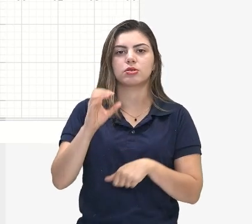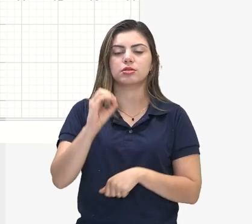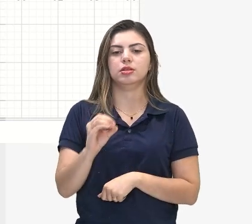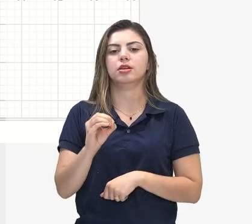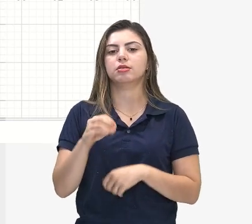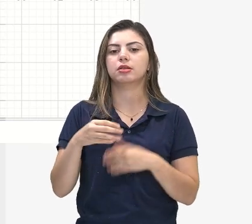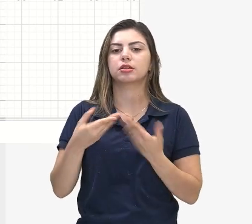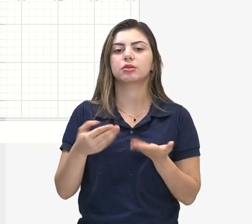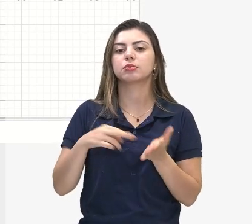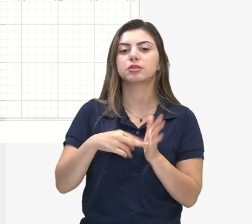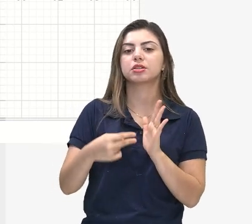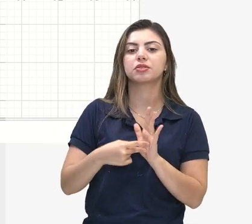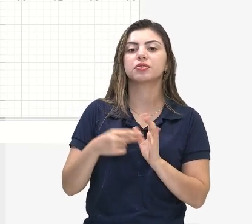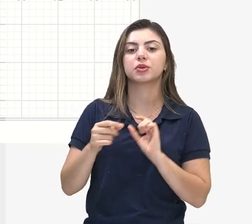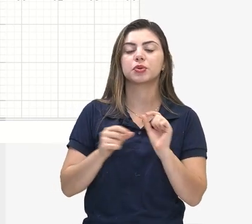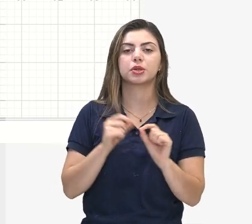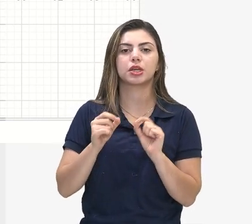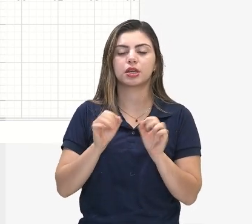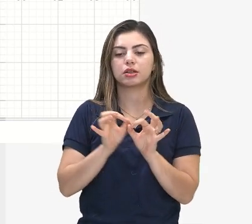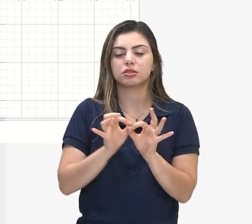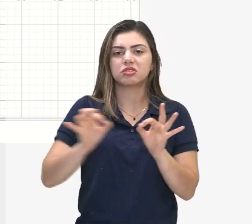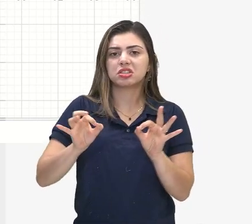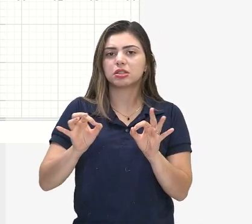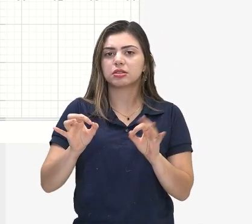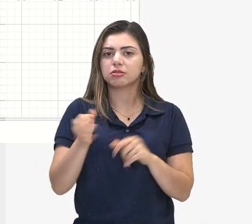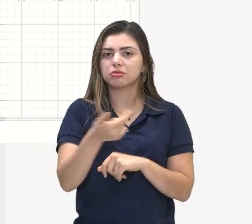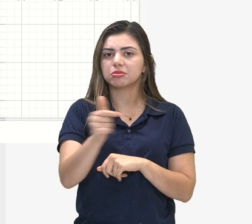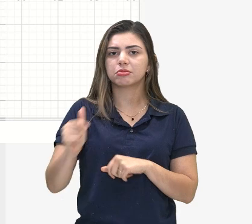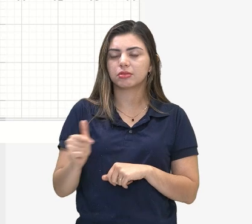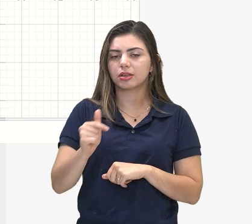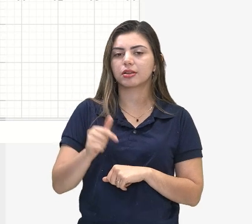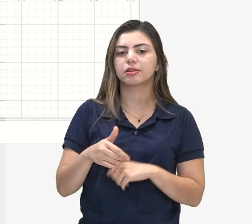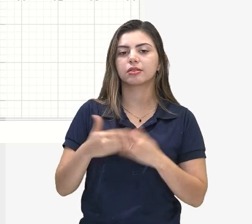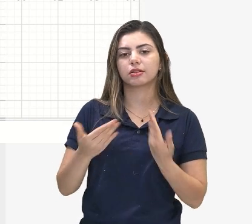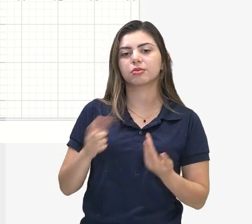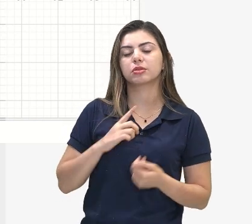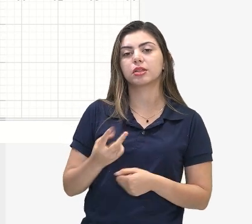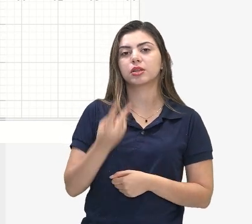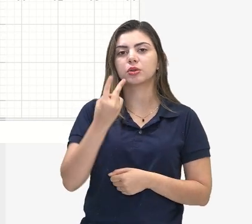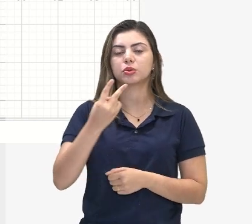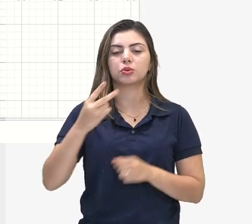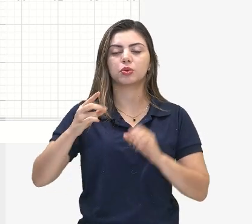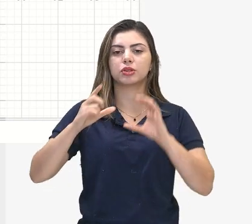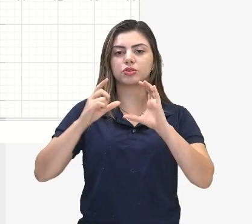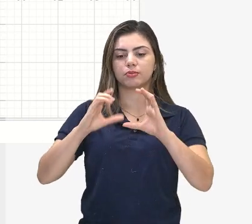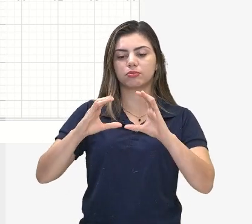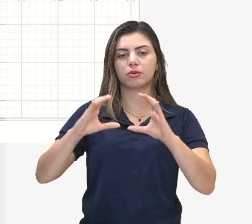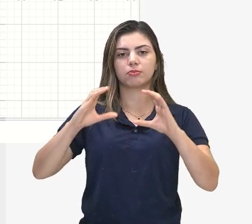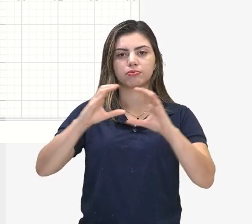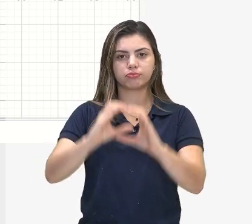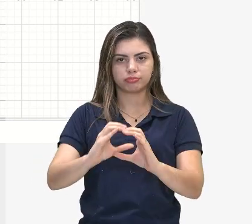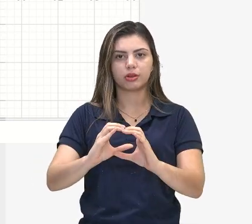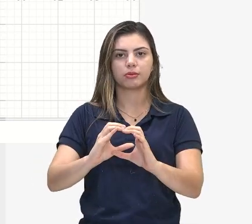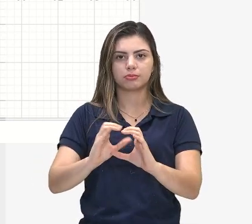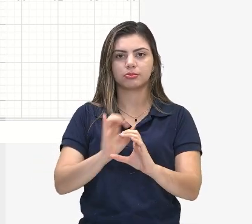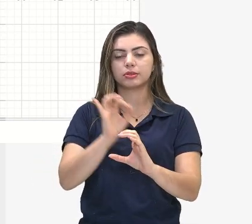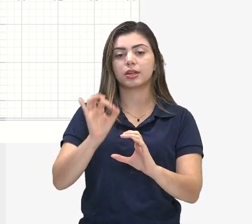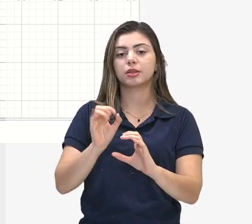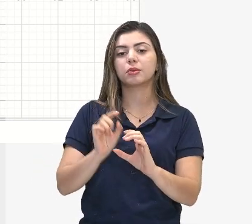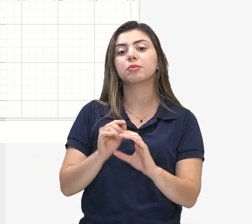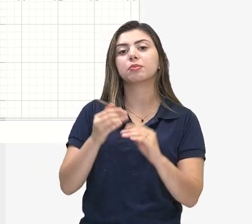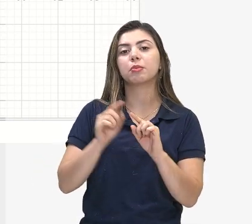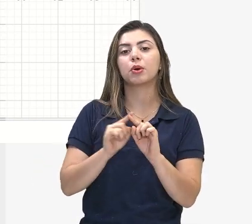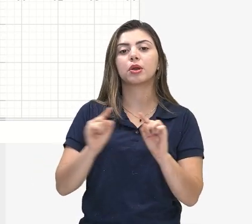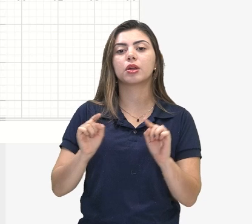essa distância aqui, ó, é igual a zero. Nós temos duas circunferências, uma interna à outra. No entanto, elas são chamadas